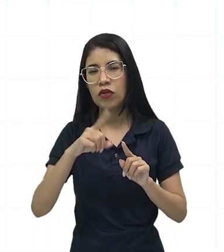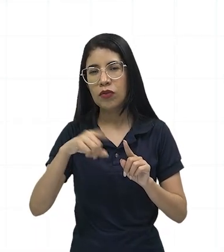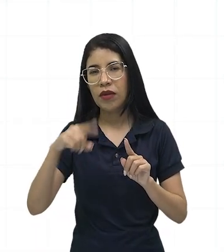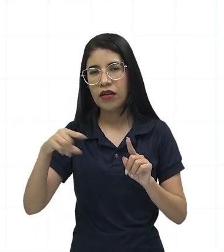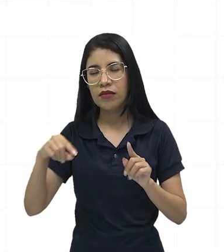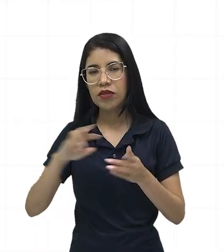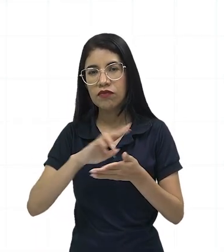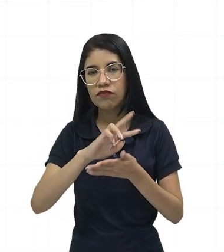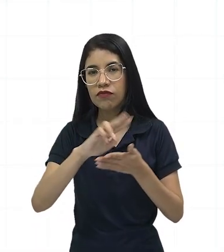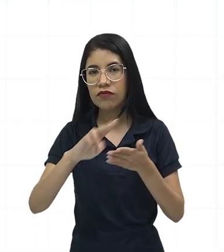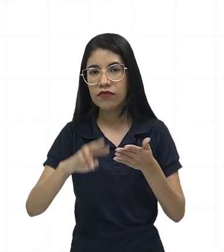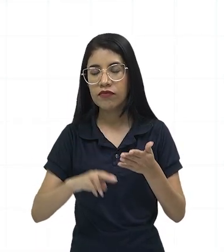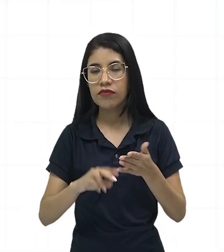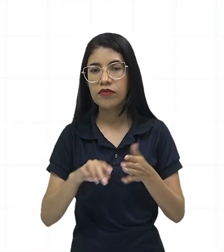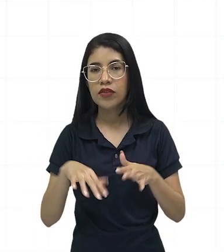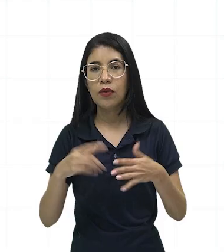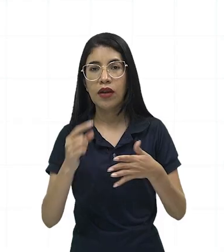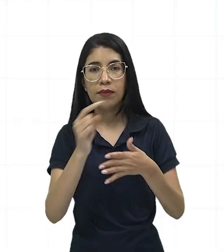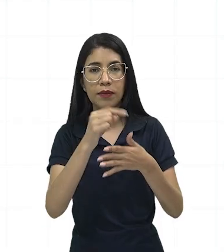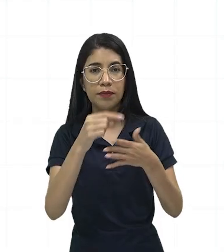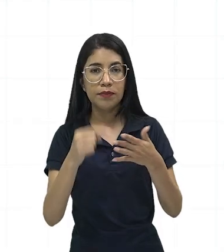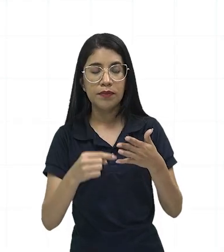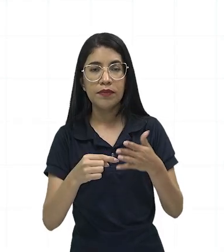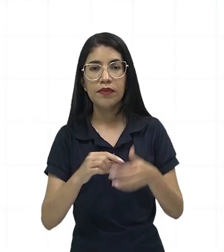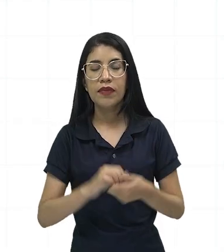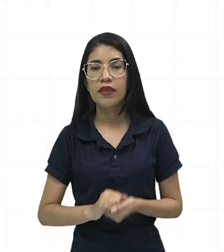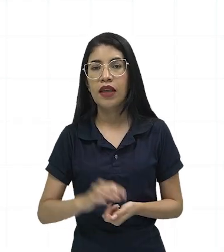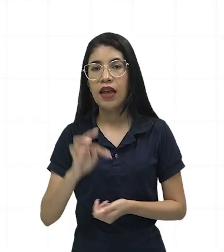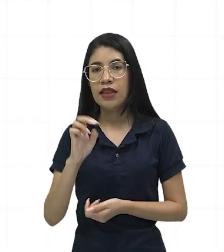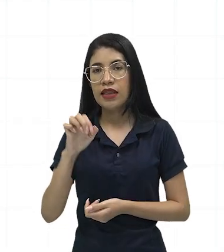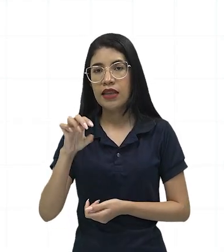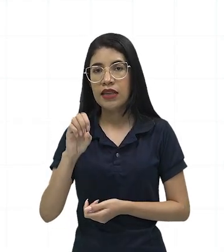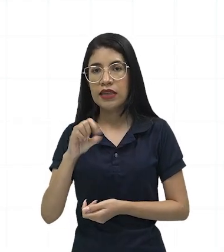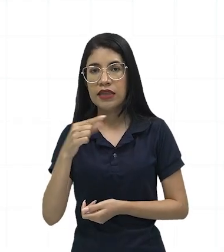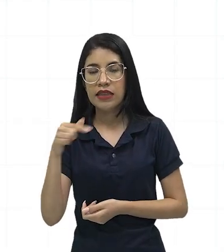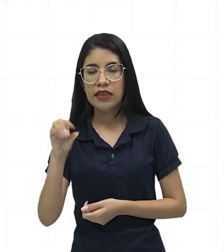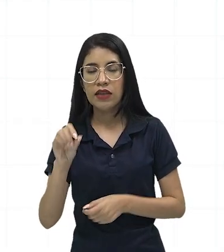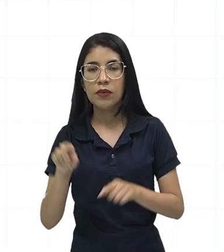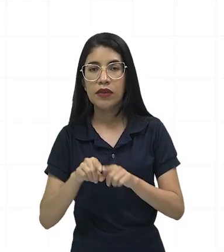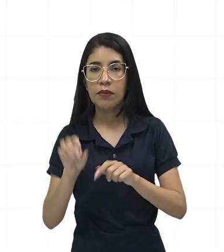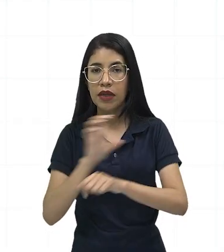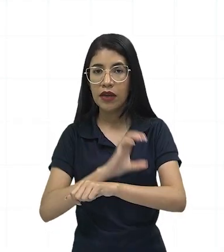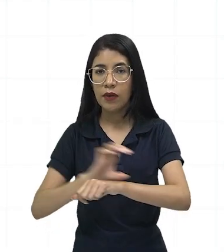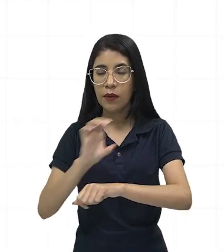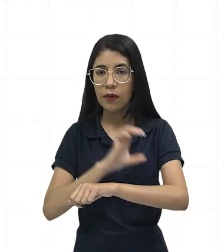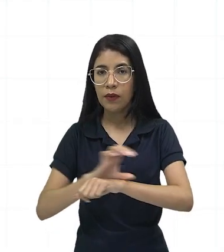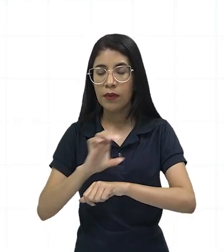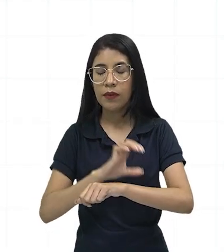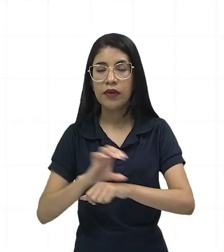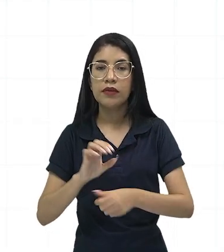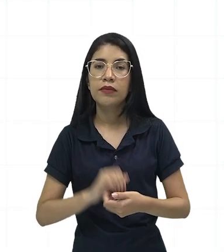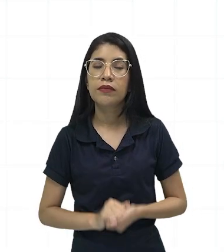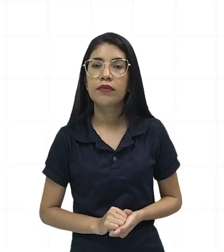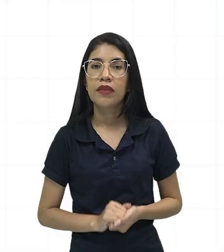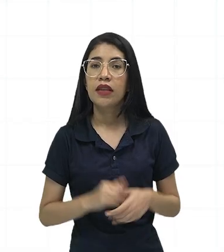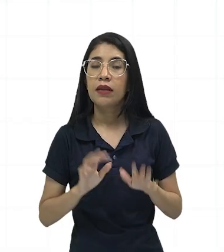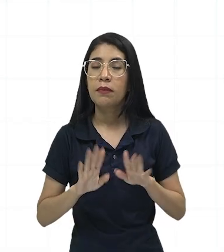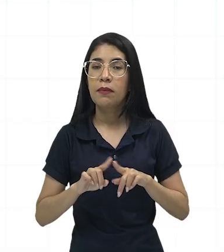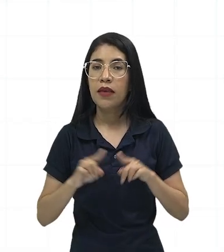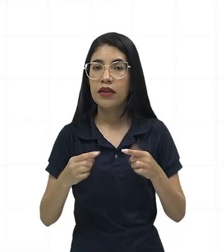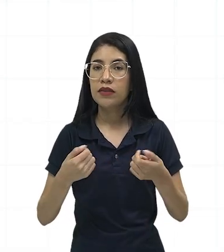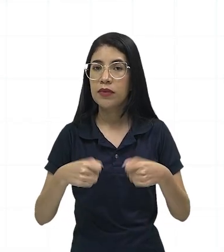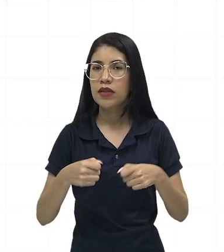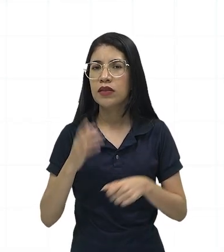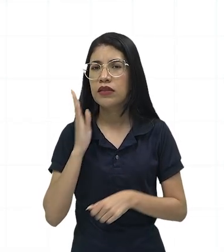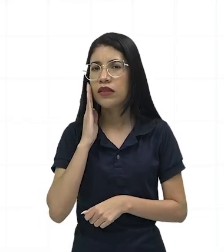parâmetros seriam esses? Tensão elétrica e corrente elétrica, tá? Então, eu preciso saber